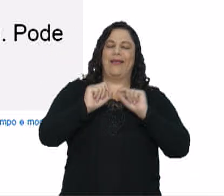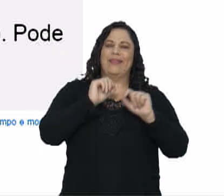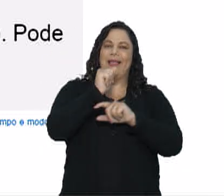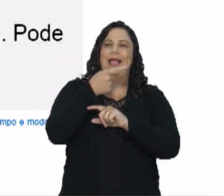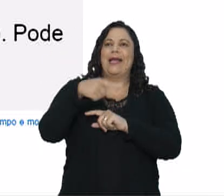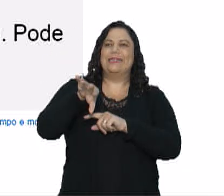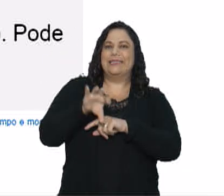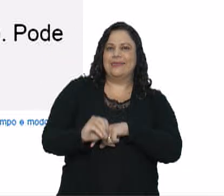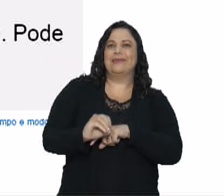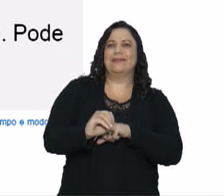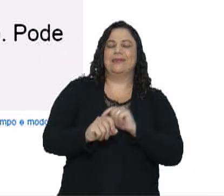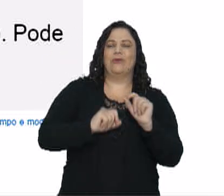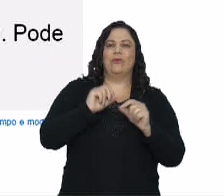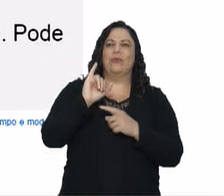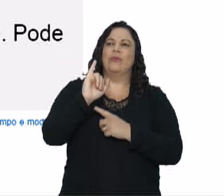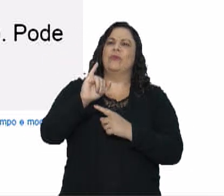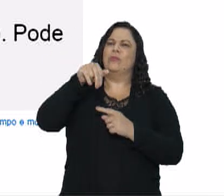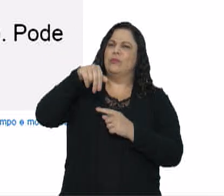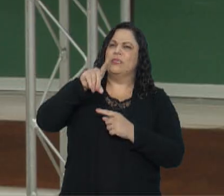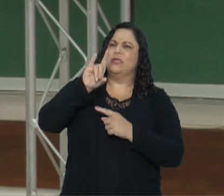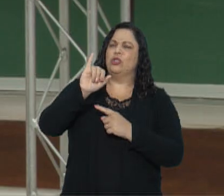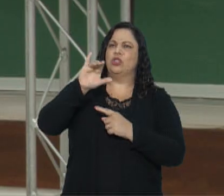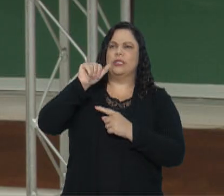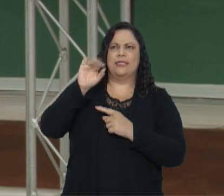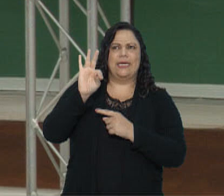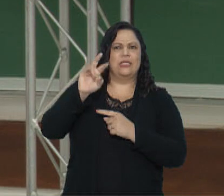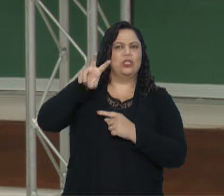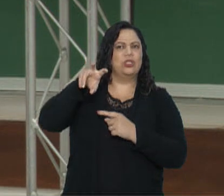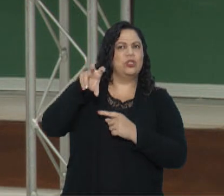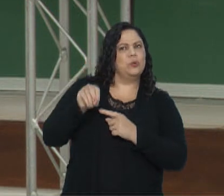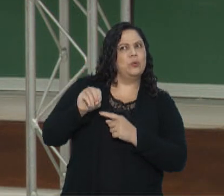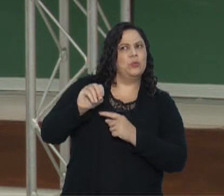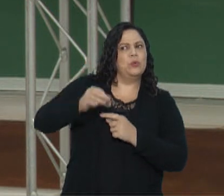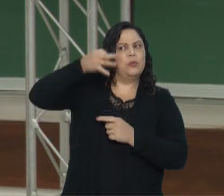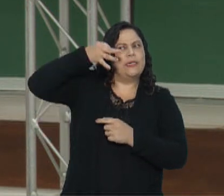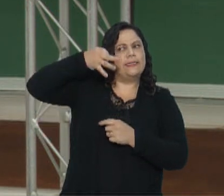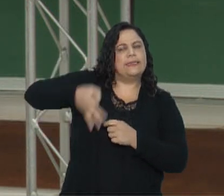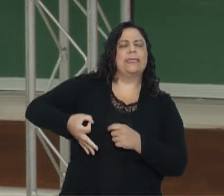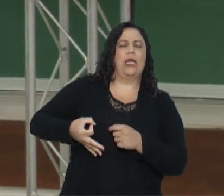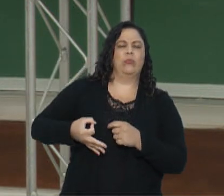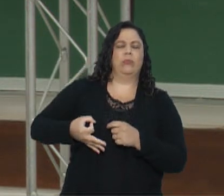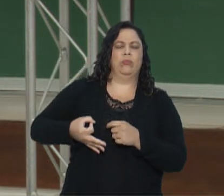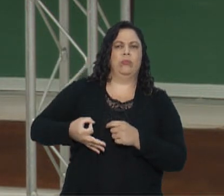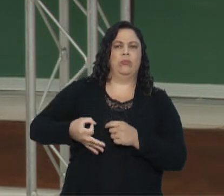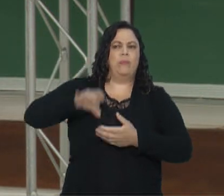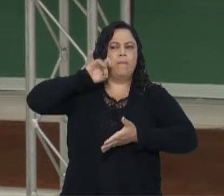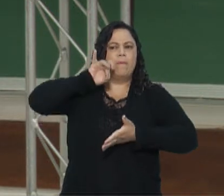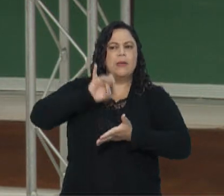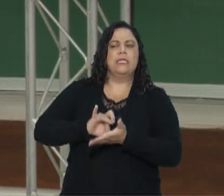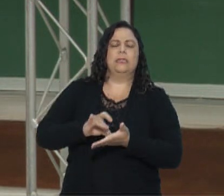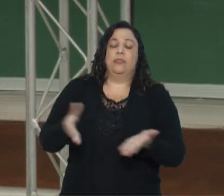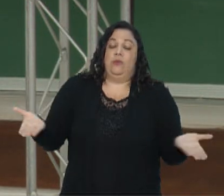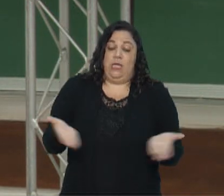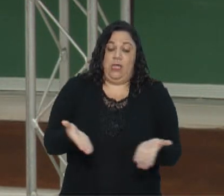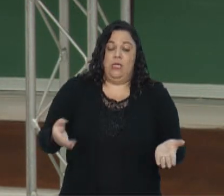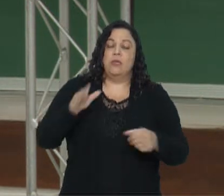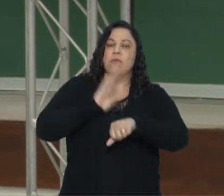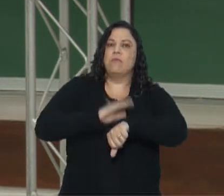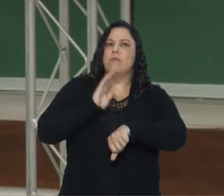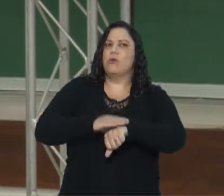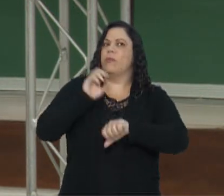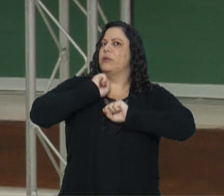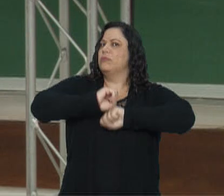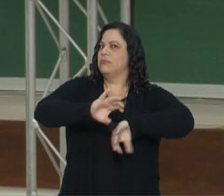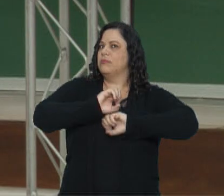o indicativo, fato certo, preciso. Nesse momento eu estou dando aula para vocês.